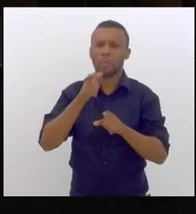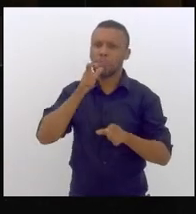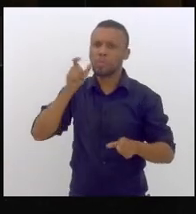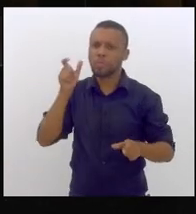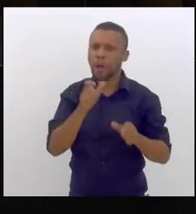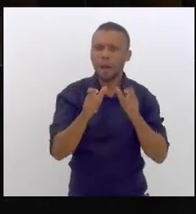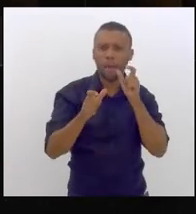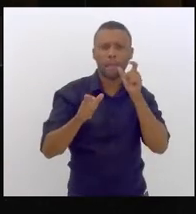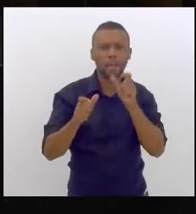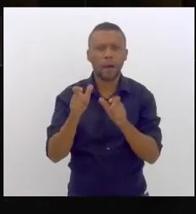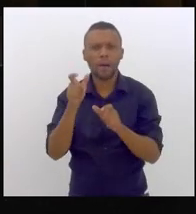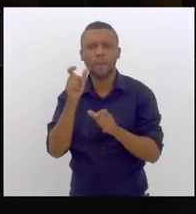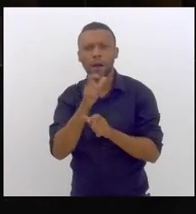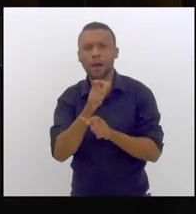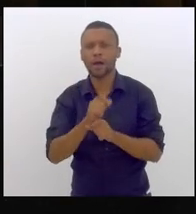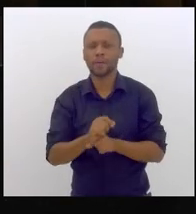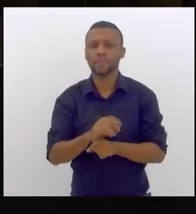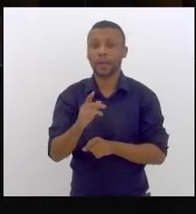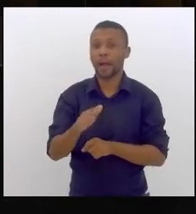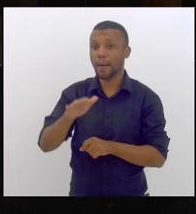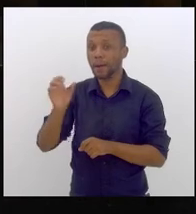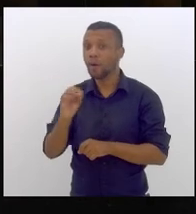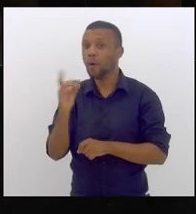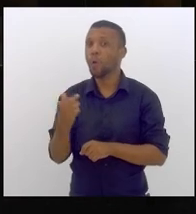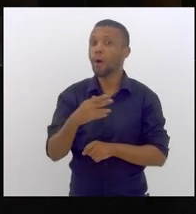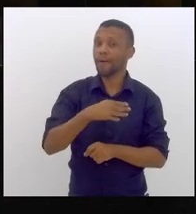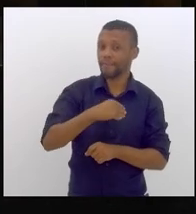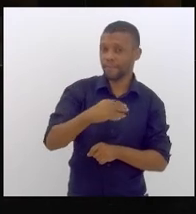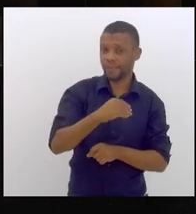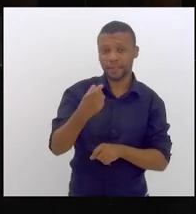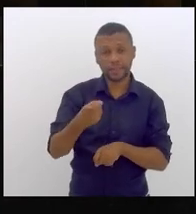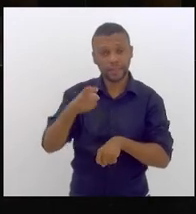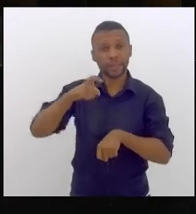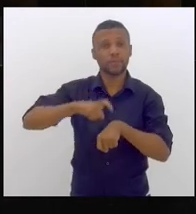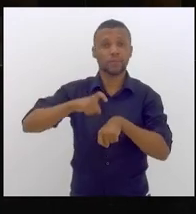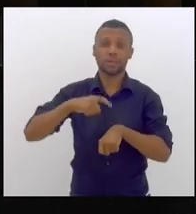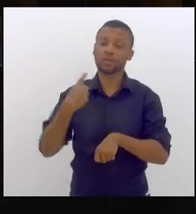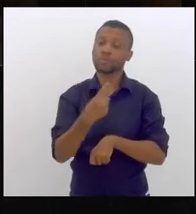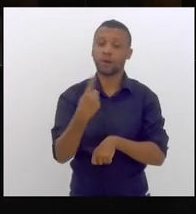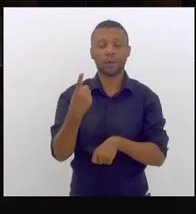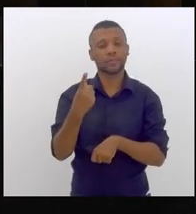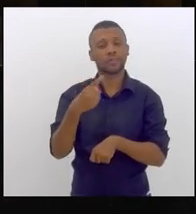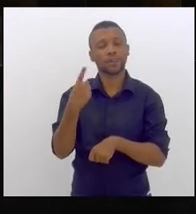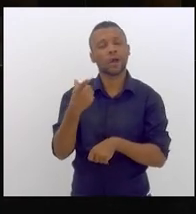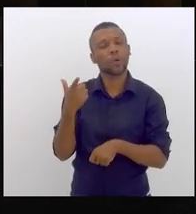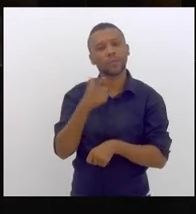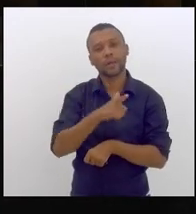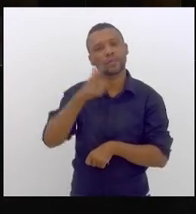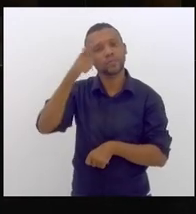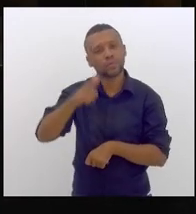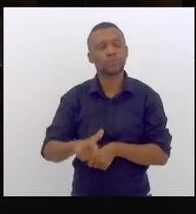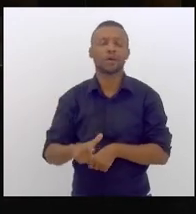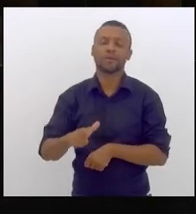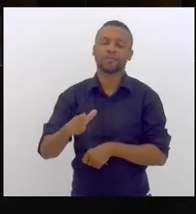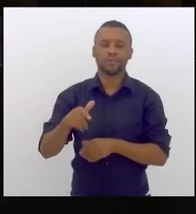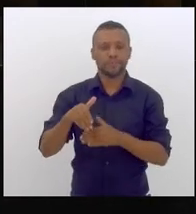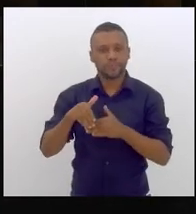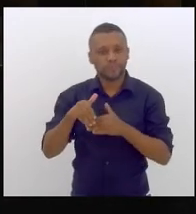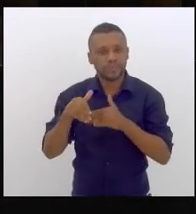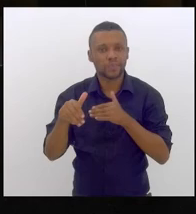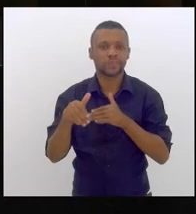médicos dizendo que seria ou a mãe ou a filha naquele momento, e nós, e a gente consegue ouvir de novo a partir do